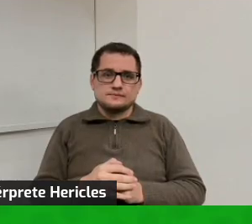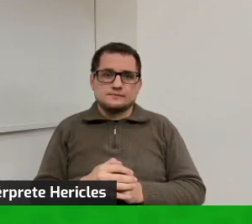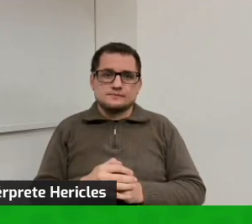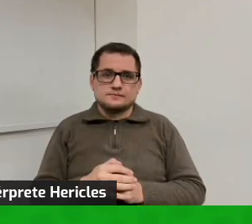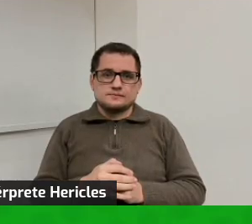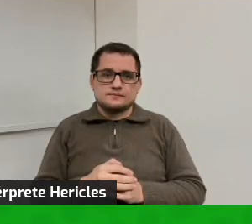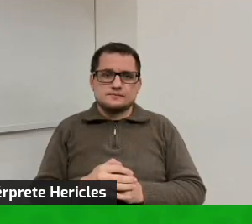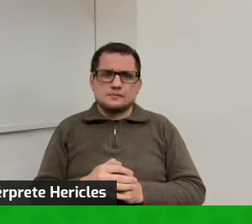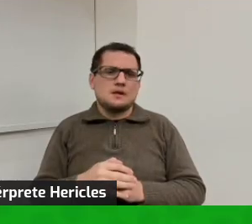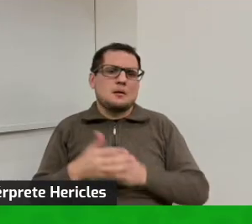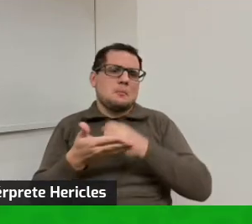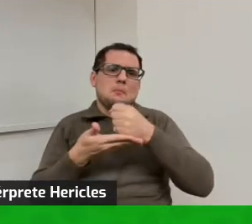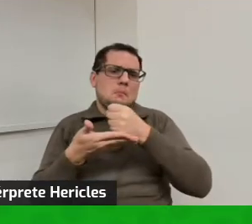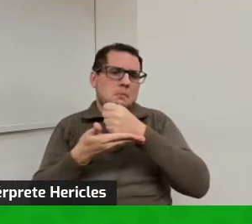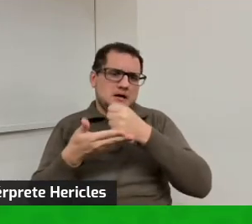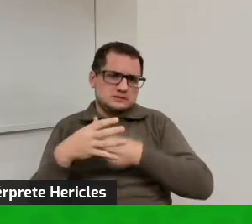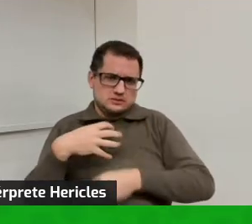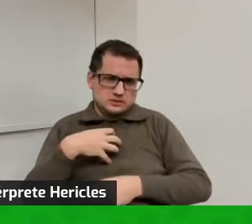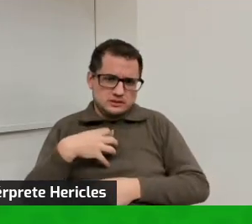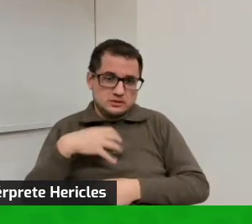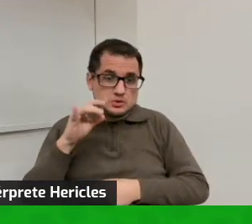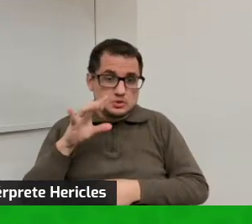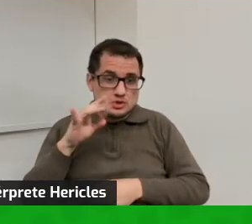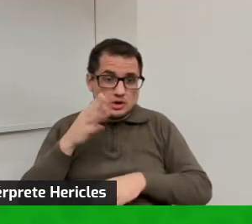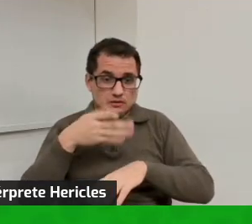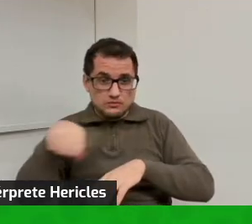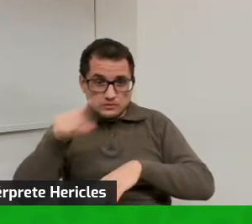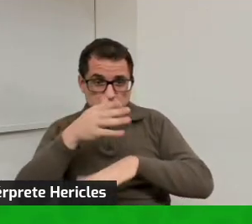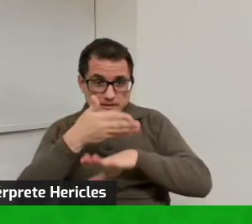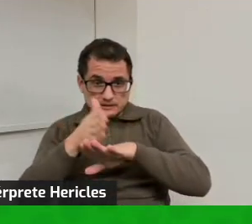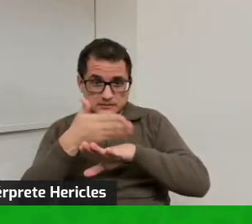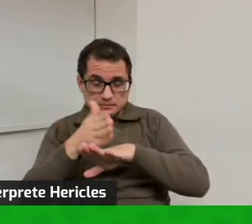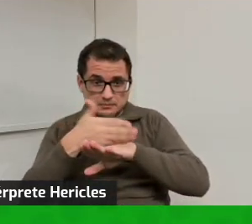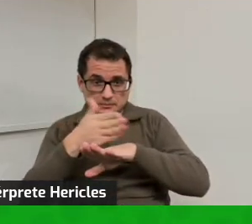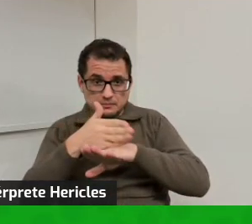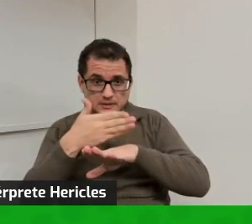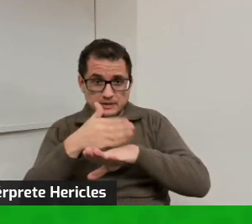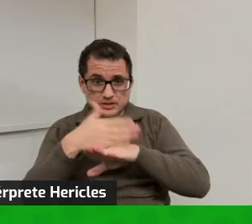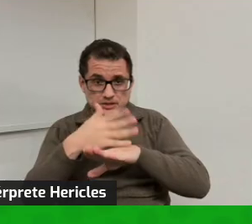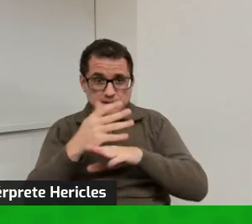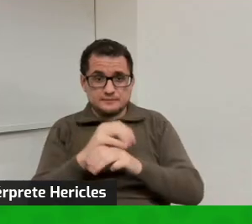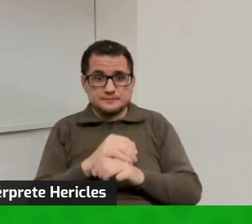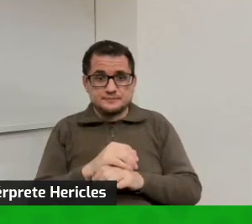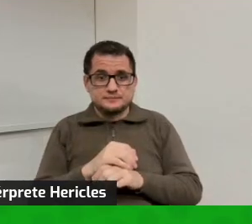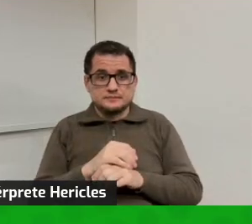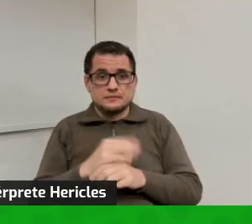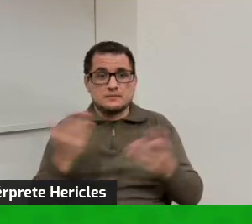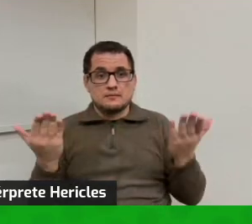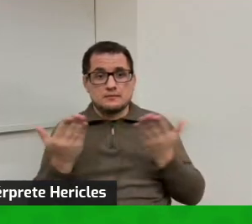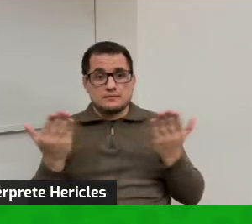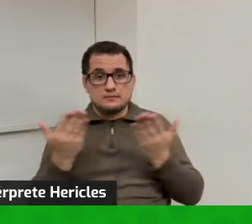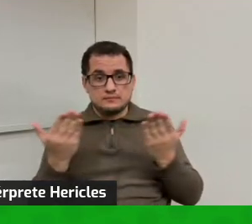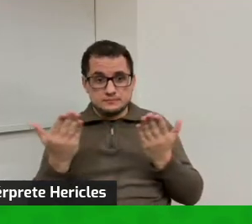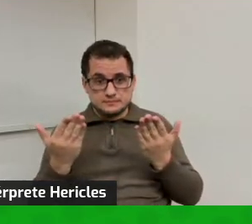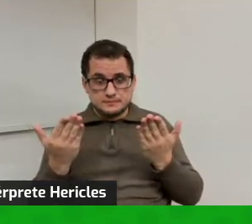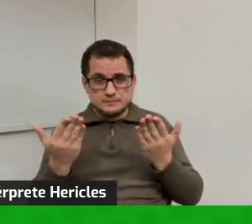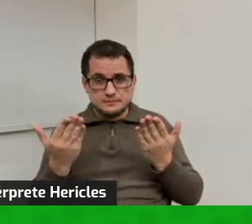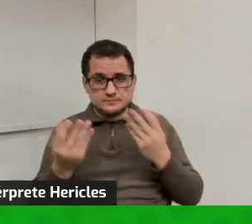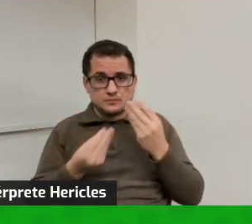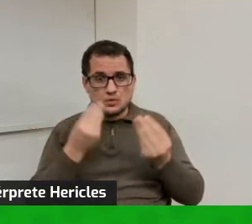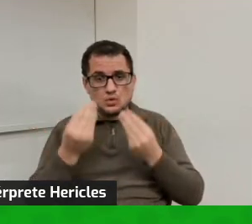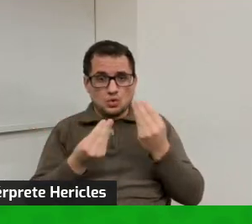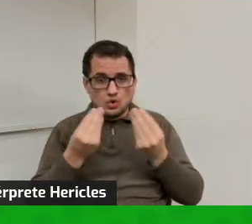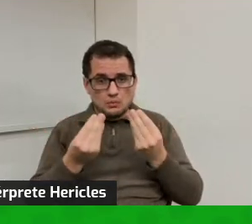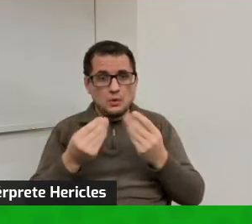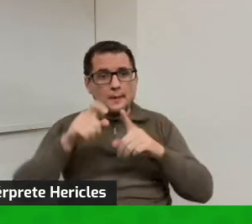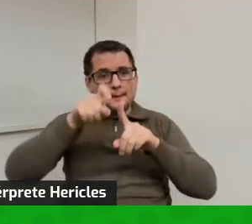Bem básico, somente mesmo para ir praticando cada busca e tudo mais. E agora, como que eu faço para fevereiro?